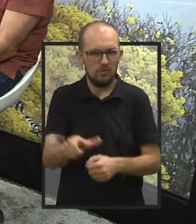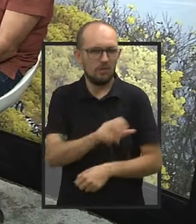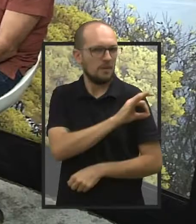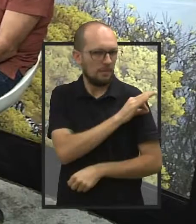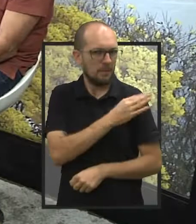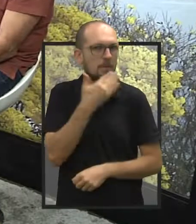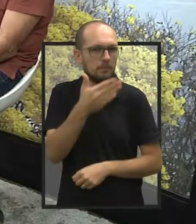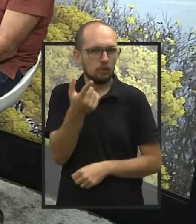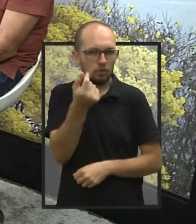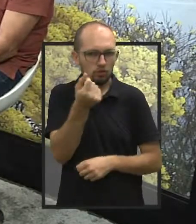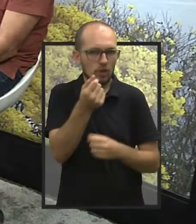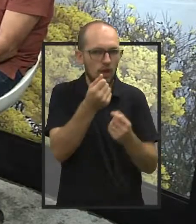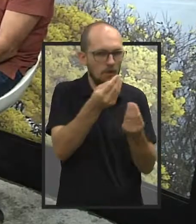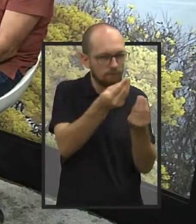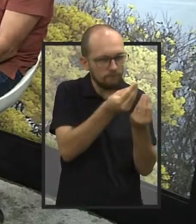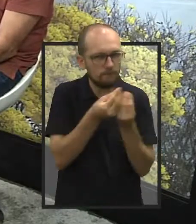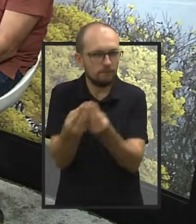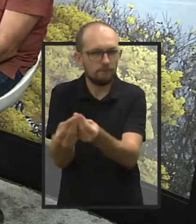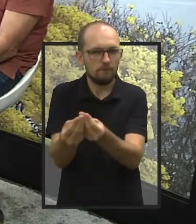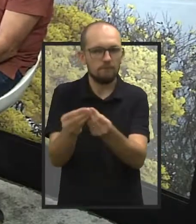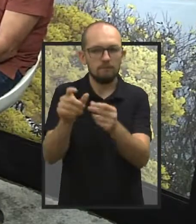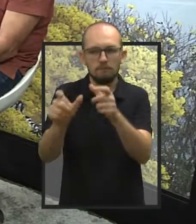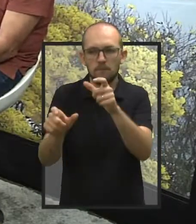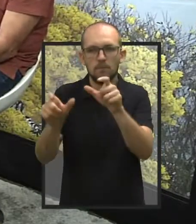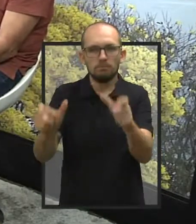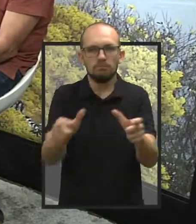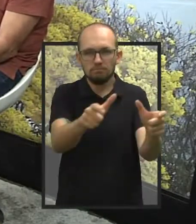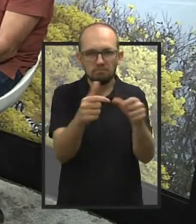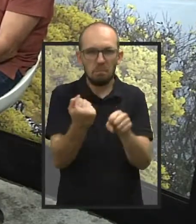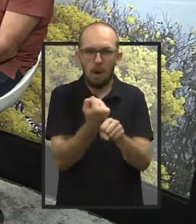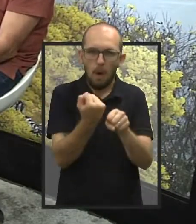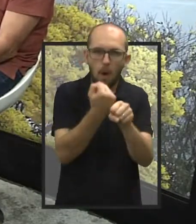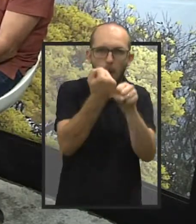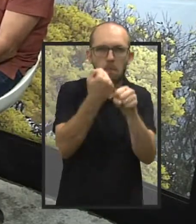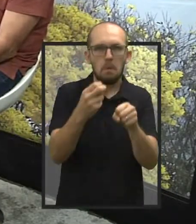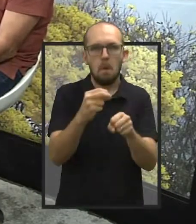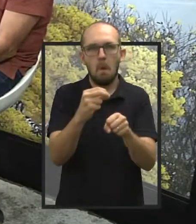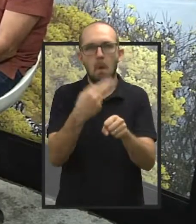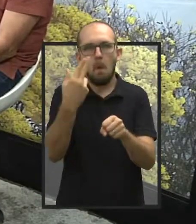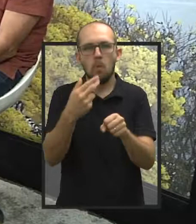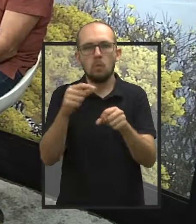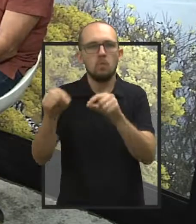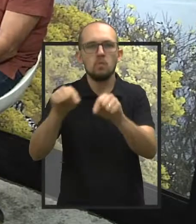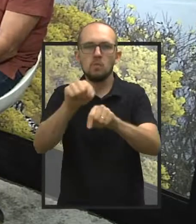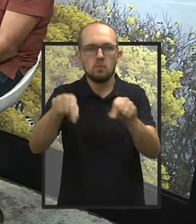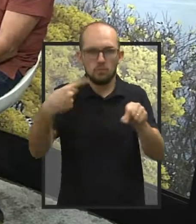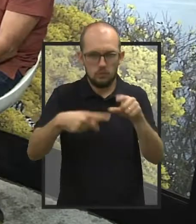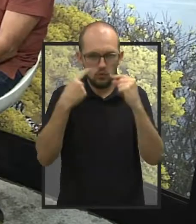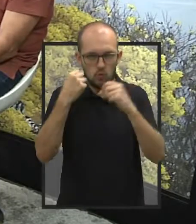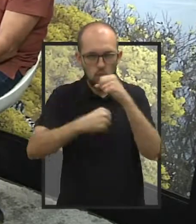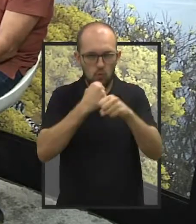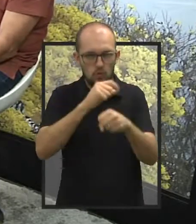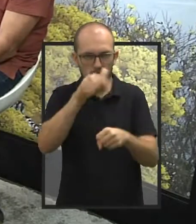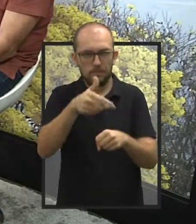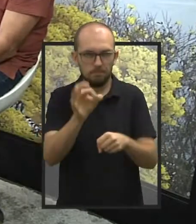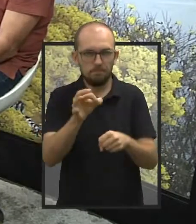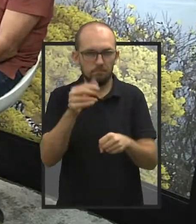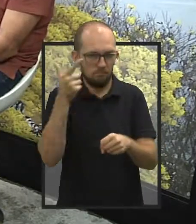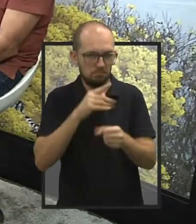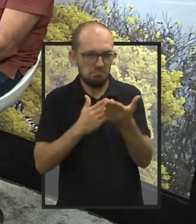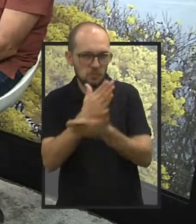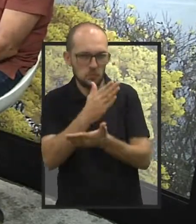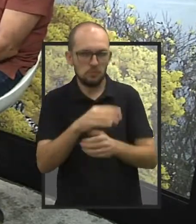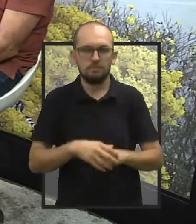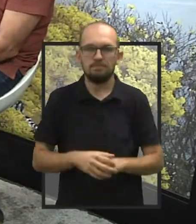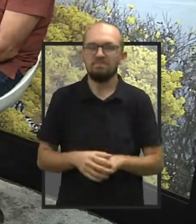de recursos para algumas obras e algumas intervenções aqui na cidade para o ano que vem. O senhor foi atendido, né?